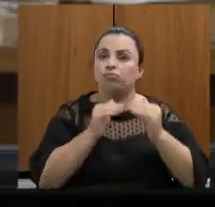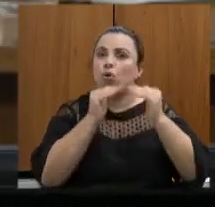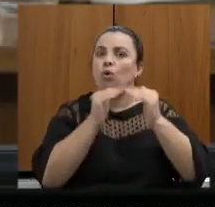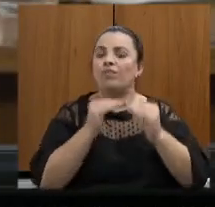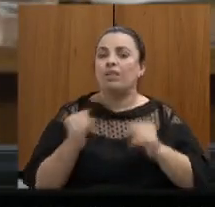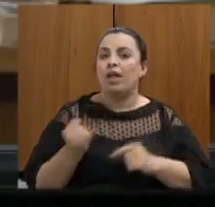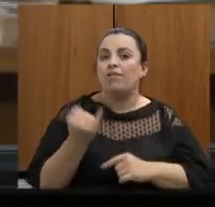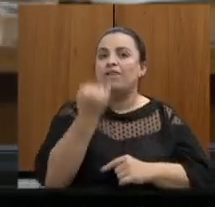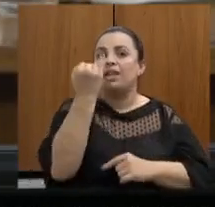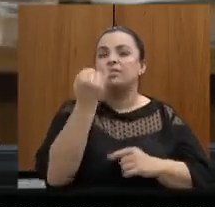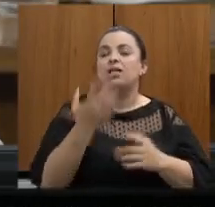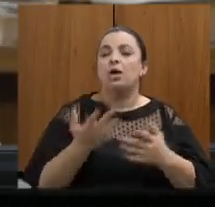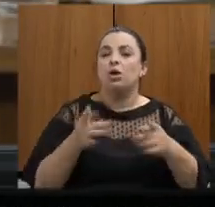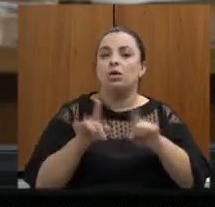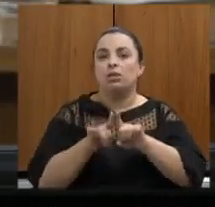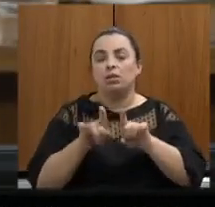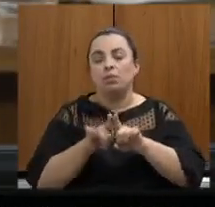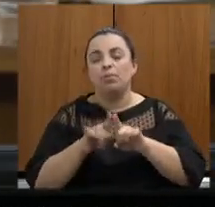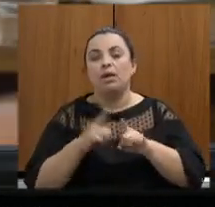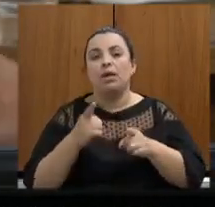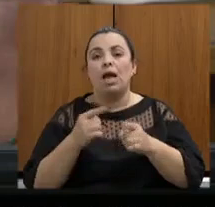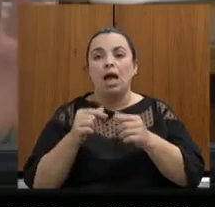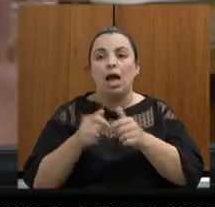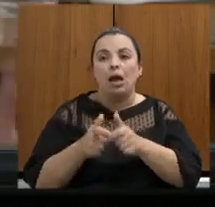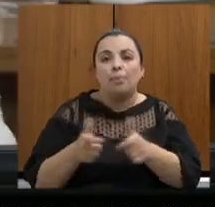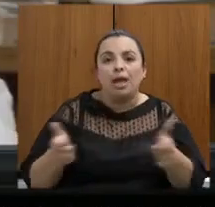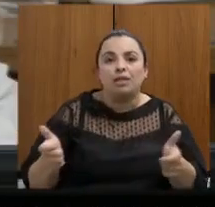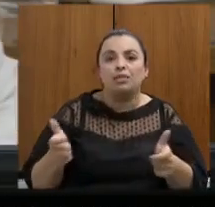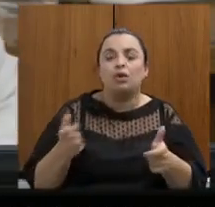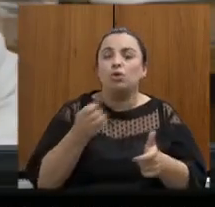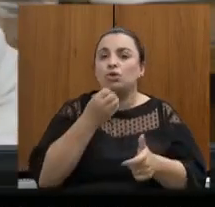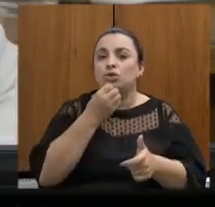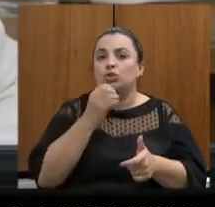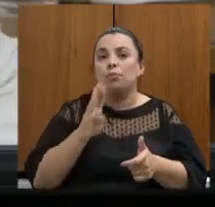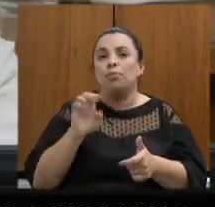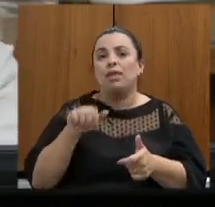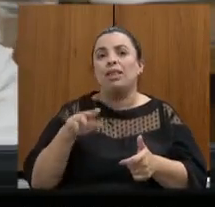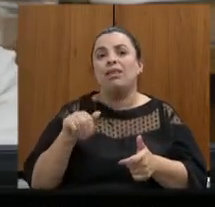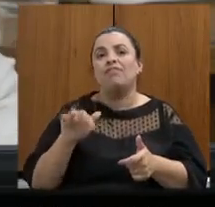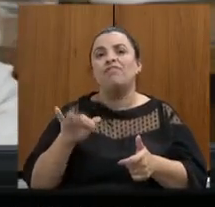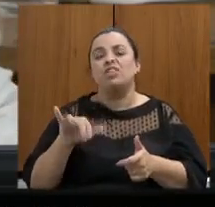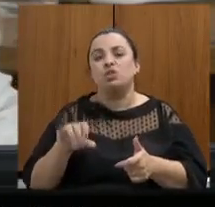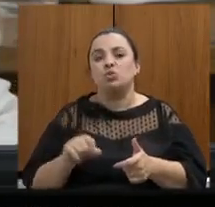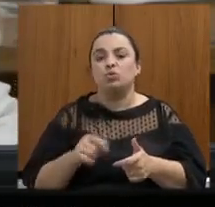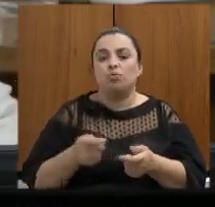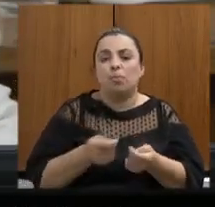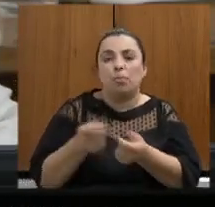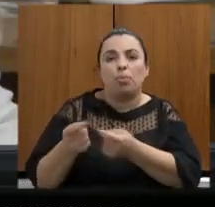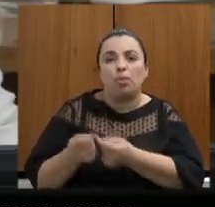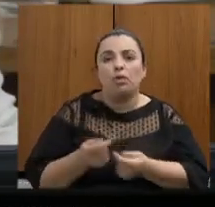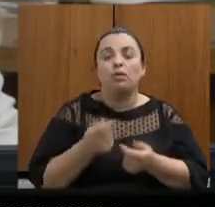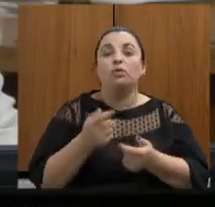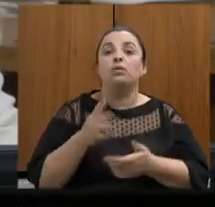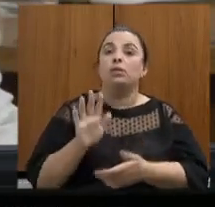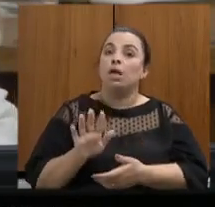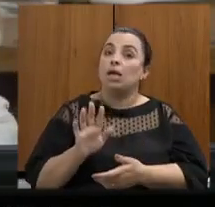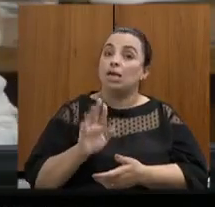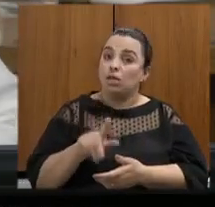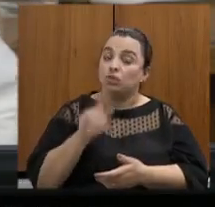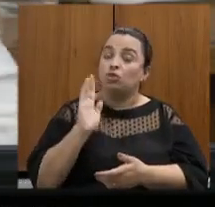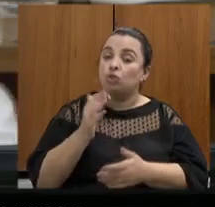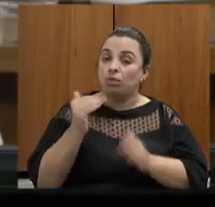de realização de ampliação de benefícios tudo isso são medidas que já estão inclusive vigentes no âmbito do mês Minas Gerais